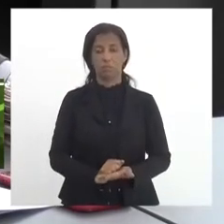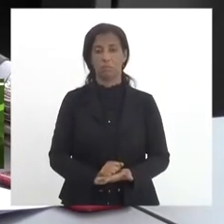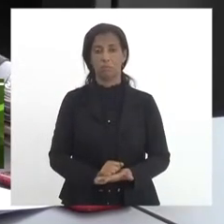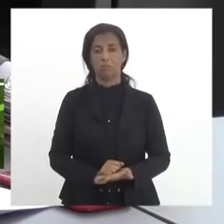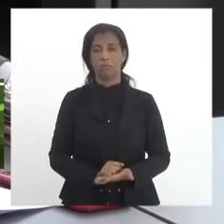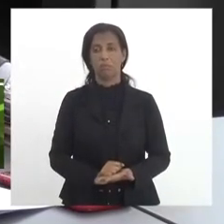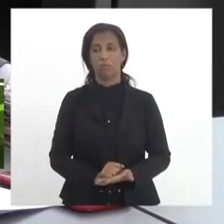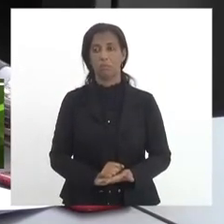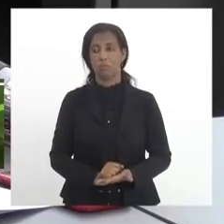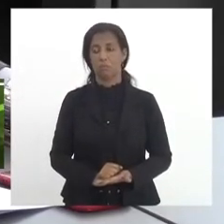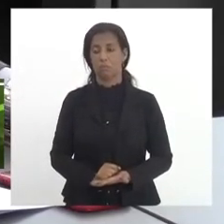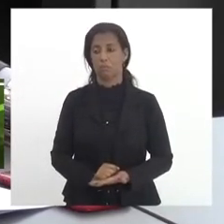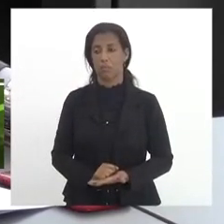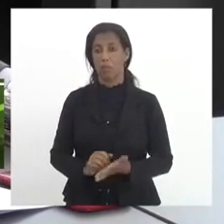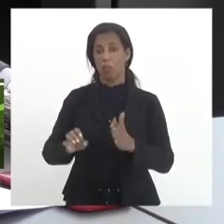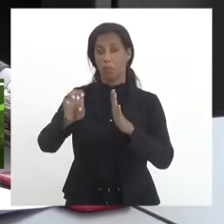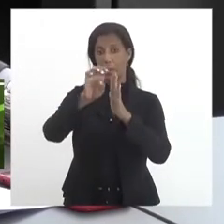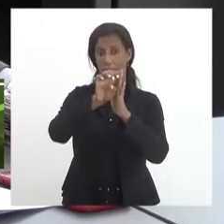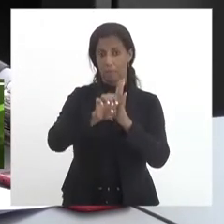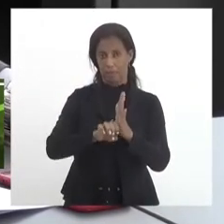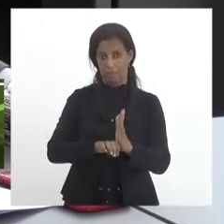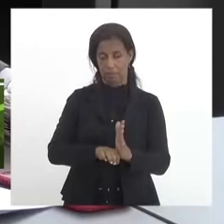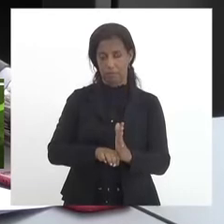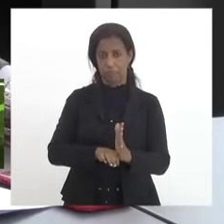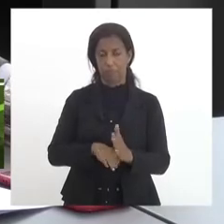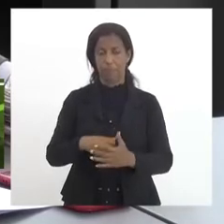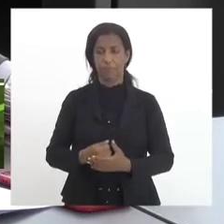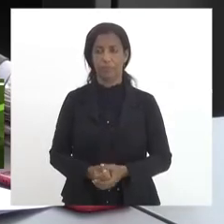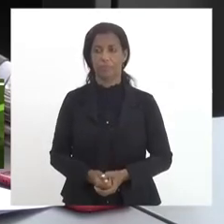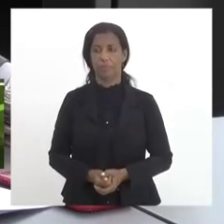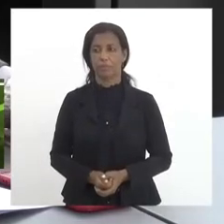através de emenda.